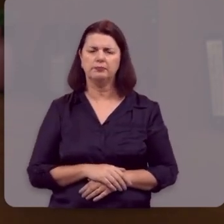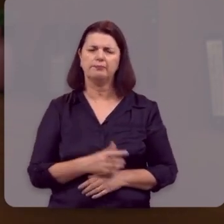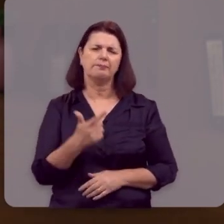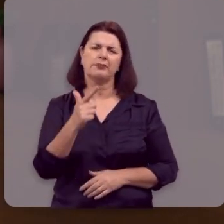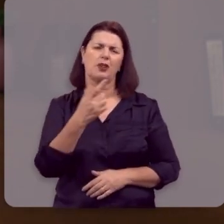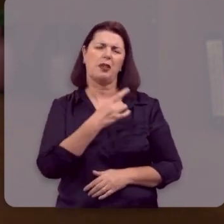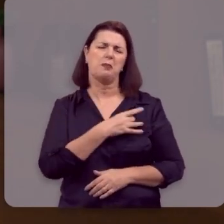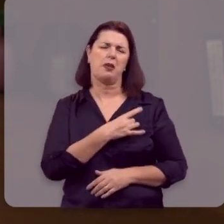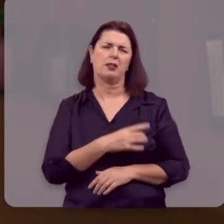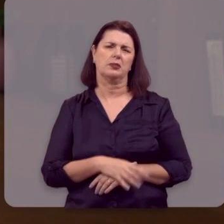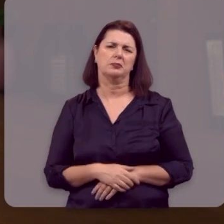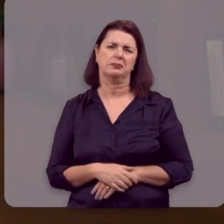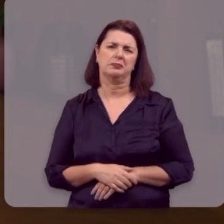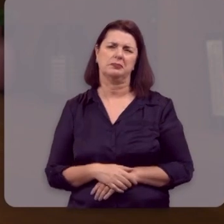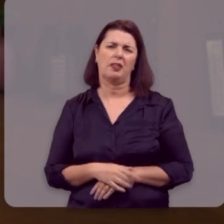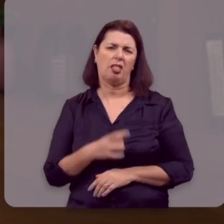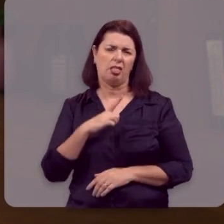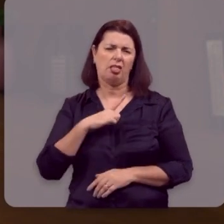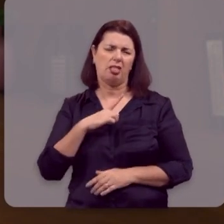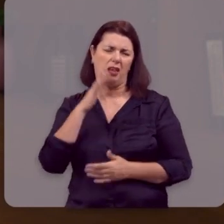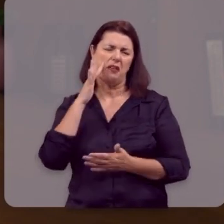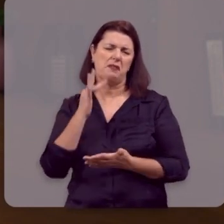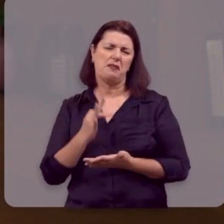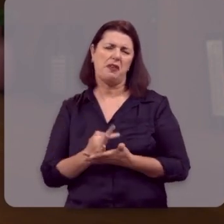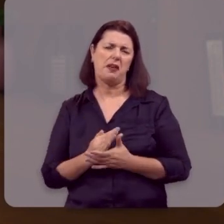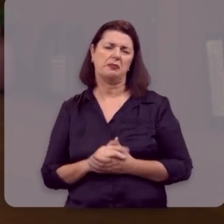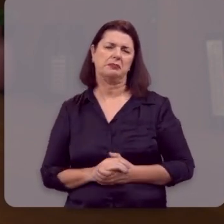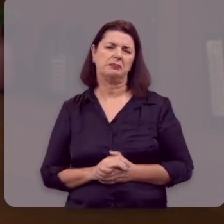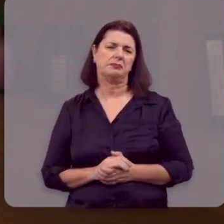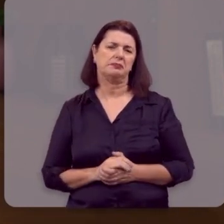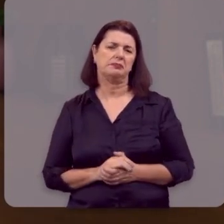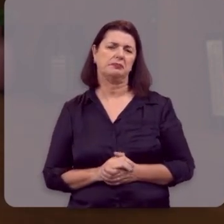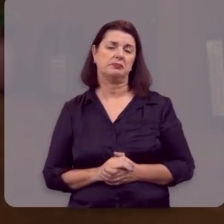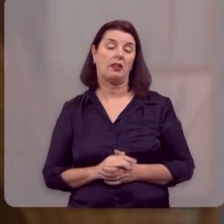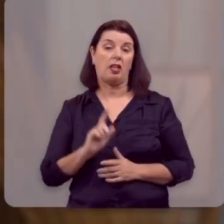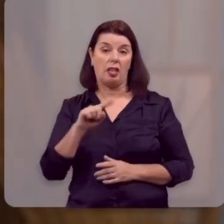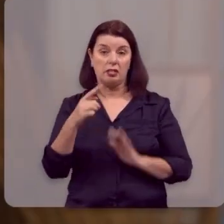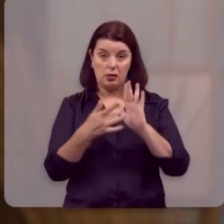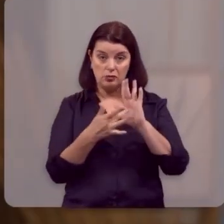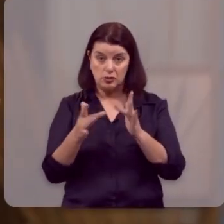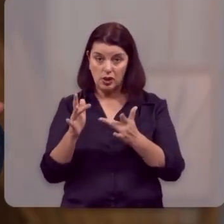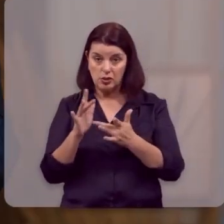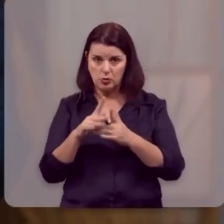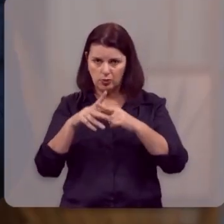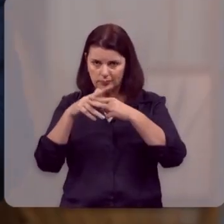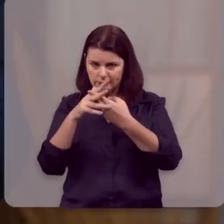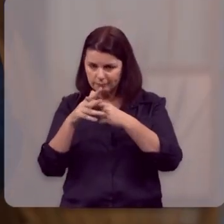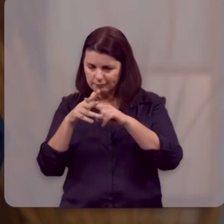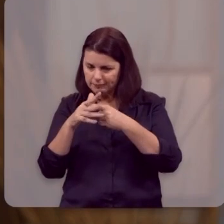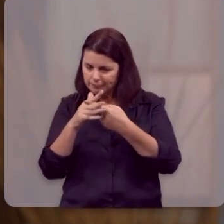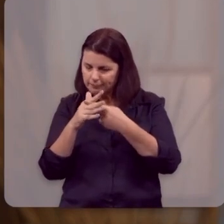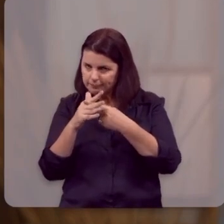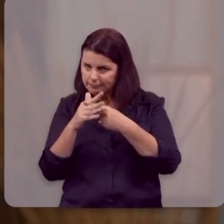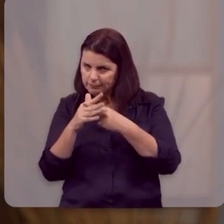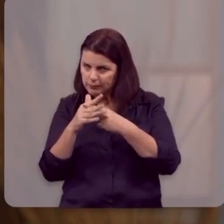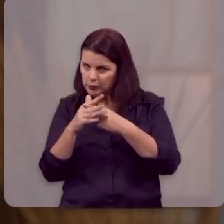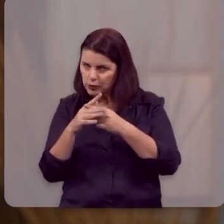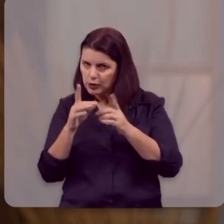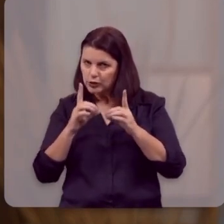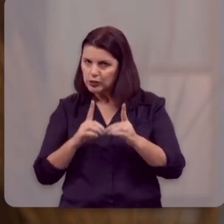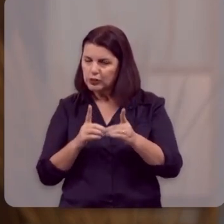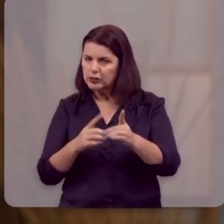Não tenha medo. Tenha fé. Então Jesus corrige os discípulos de uma